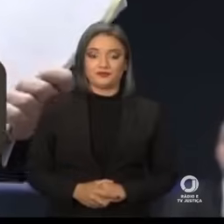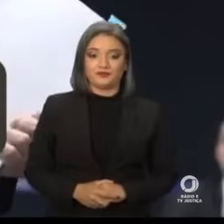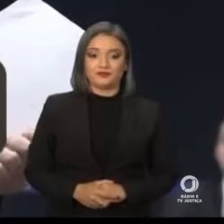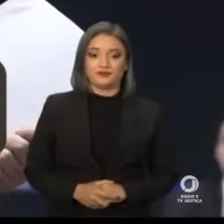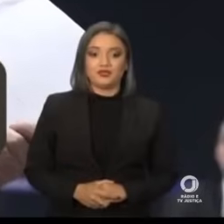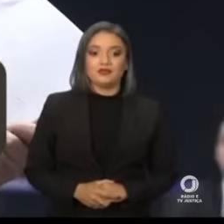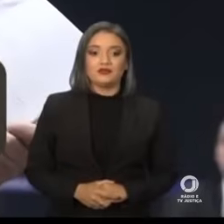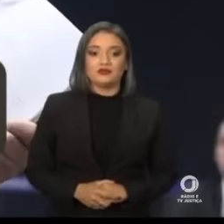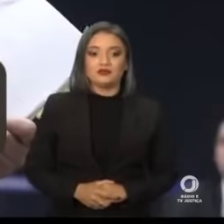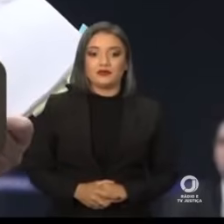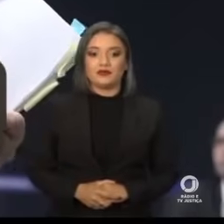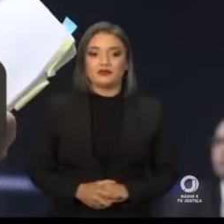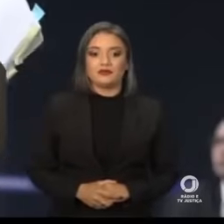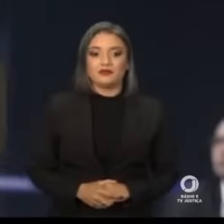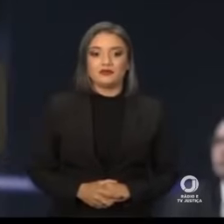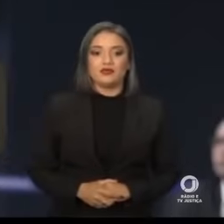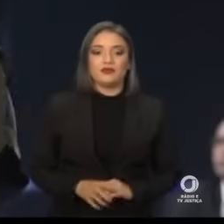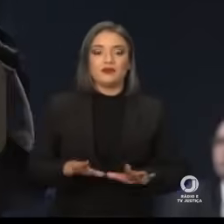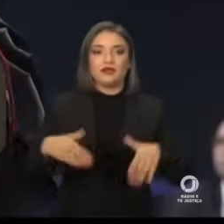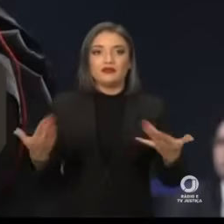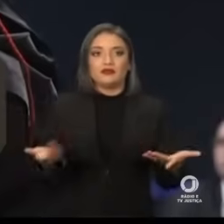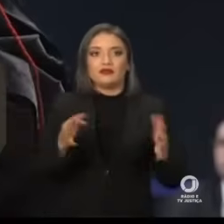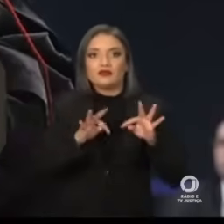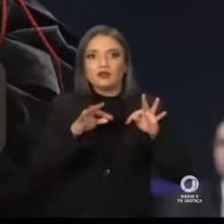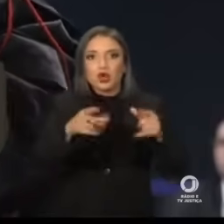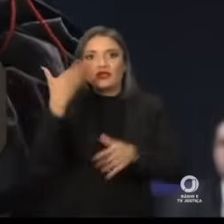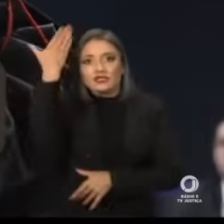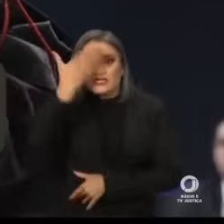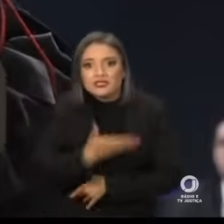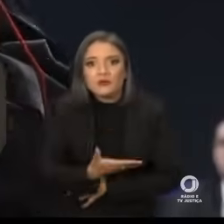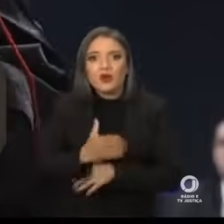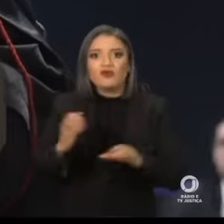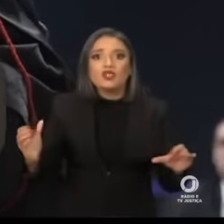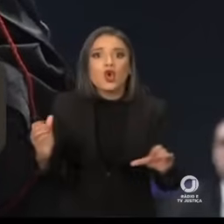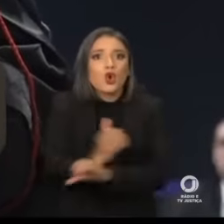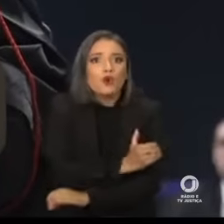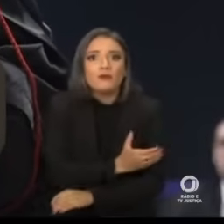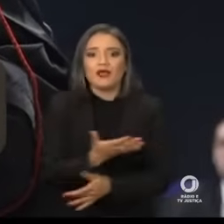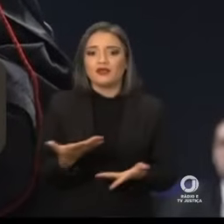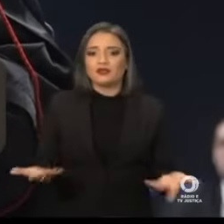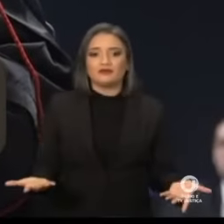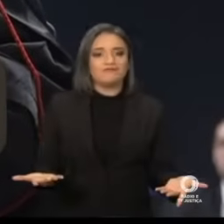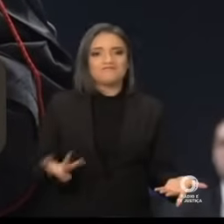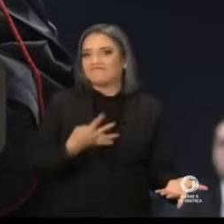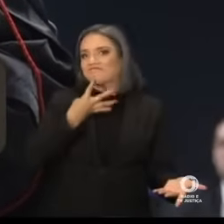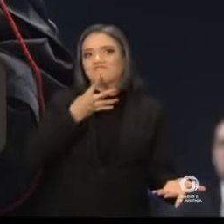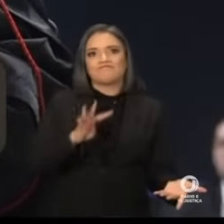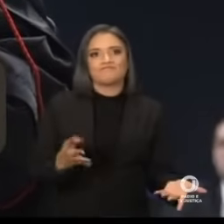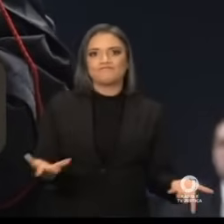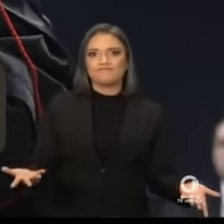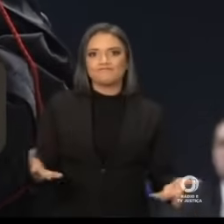O conjunto da prova, eu não conheço. São bilhões de documentos.